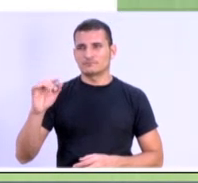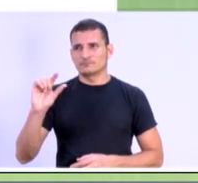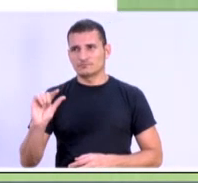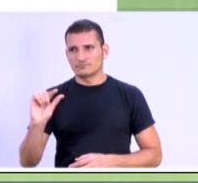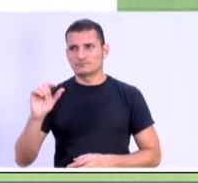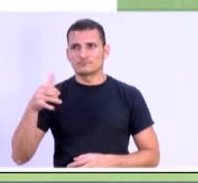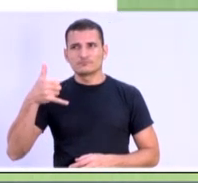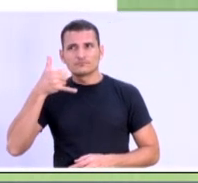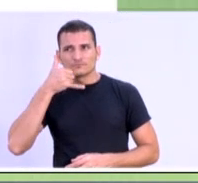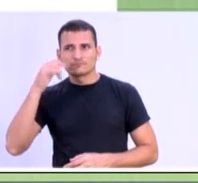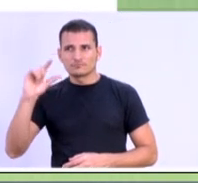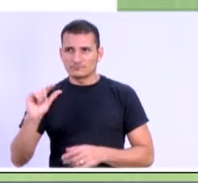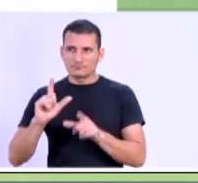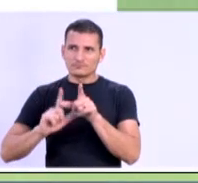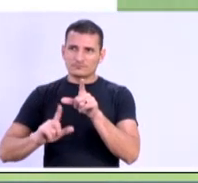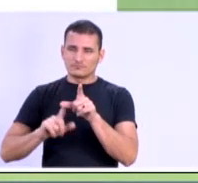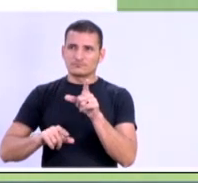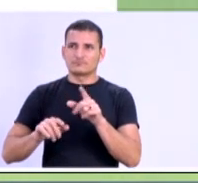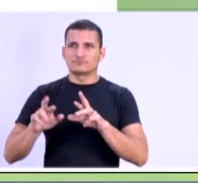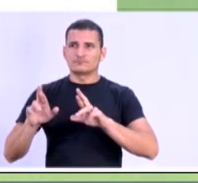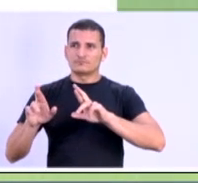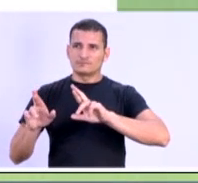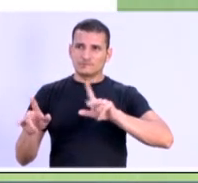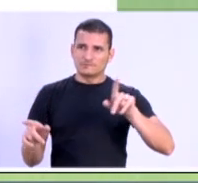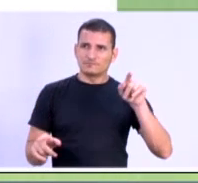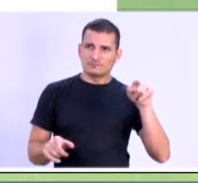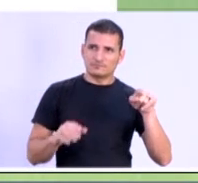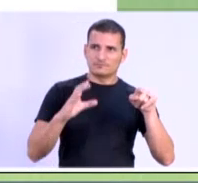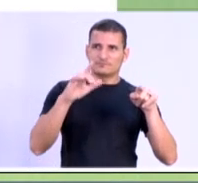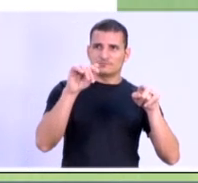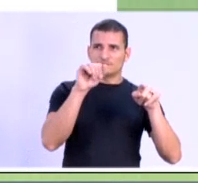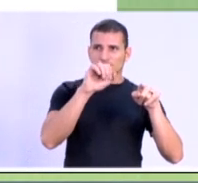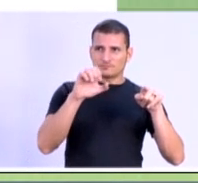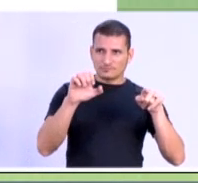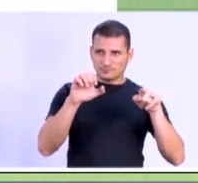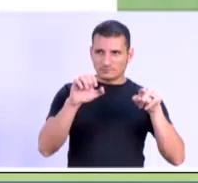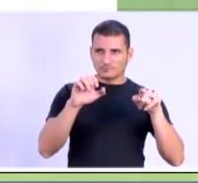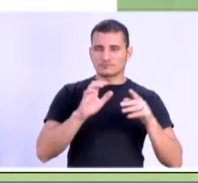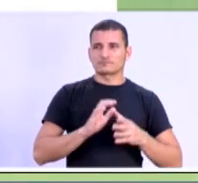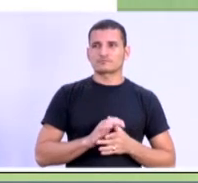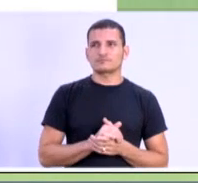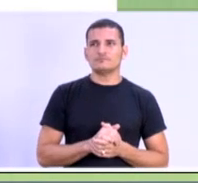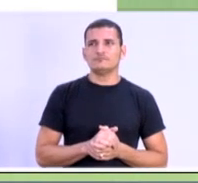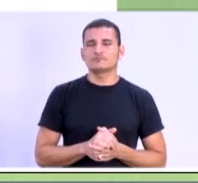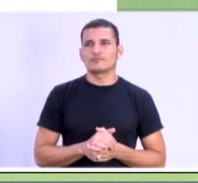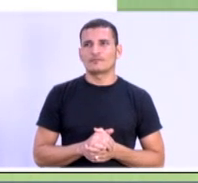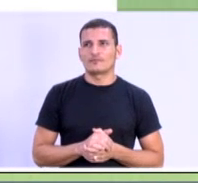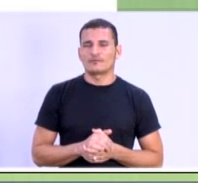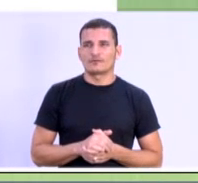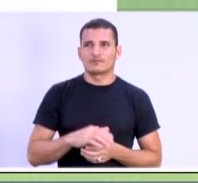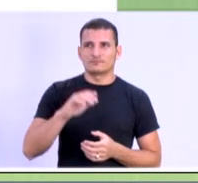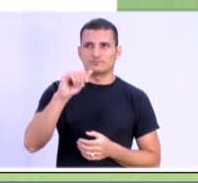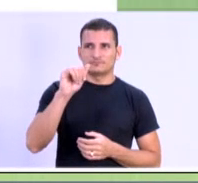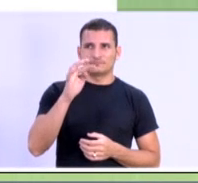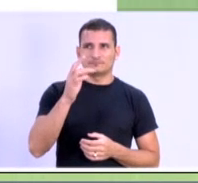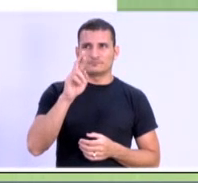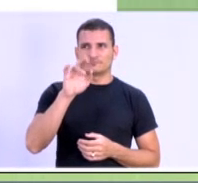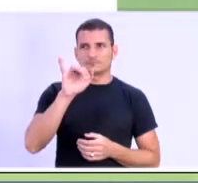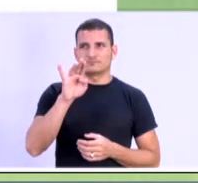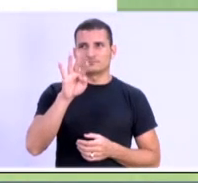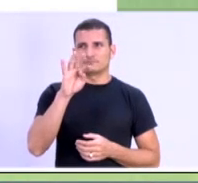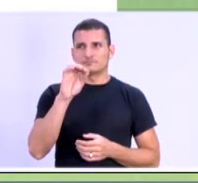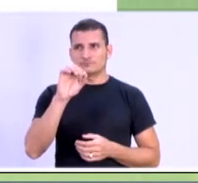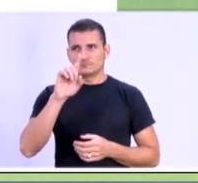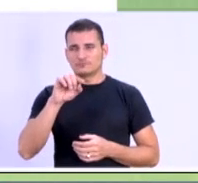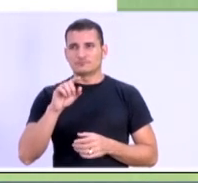telefone minúsculo. Diferentemente da classe. Os atributos, eles têm, começam com letra minúscula, isso é mais outro